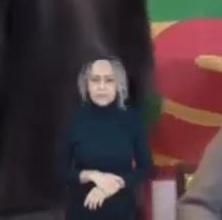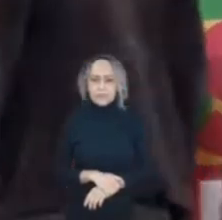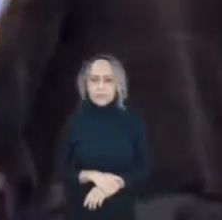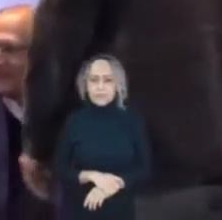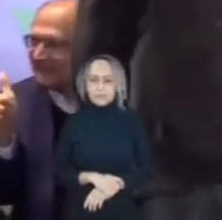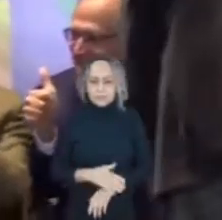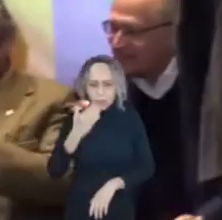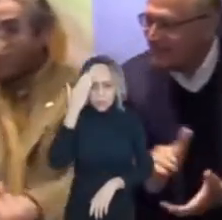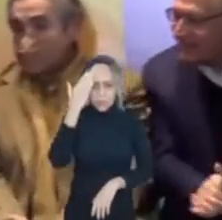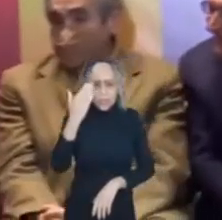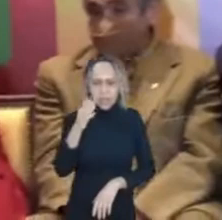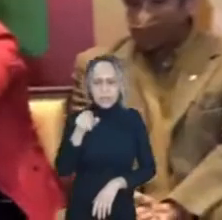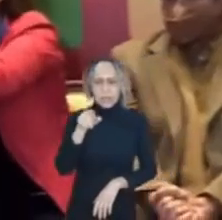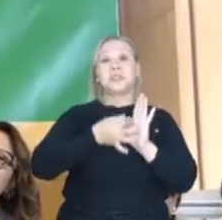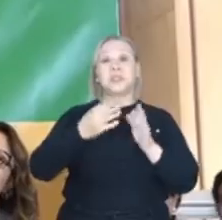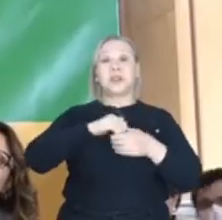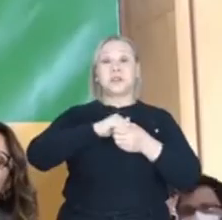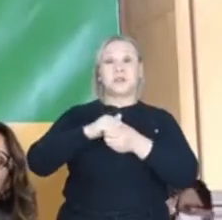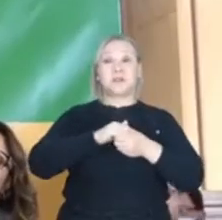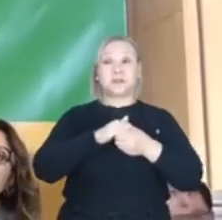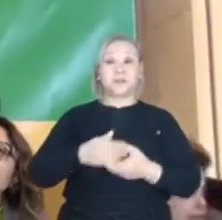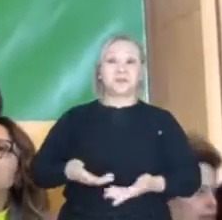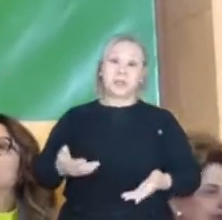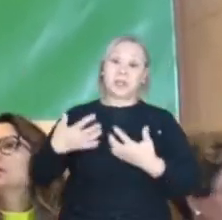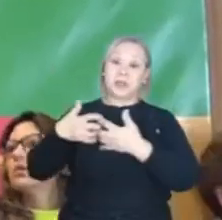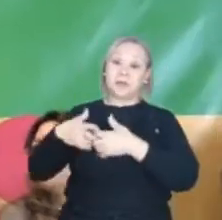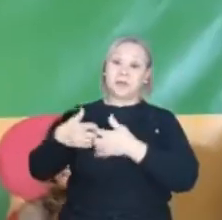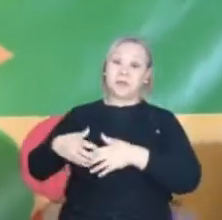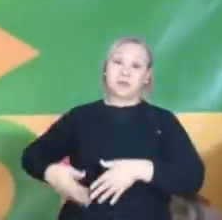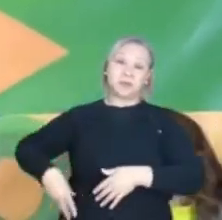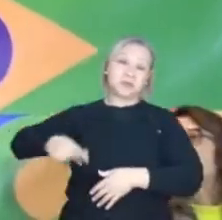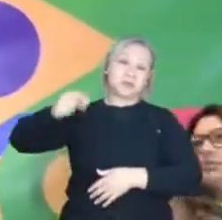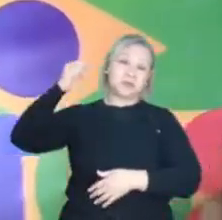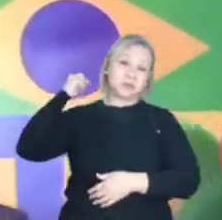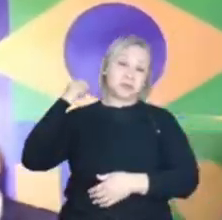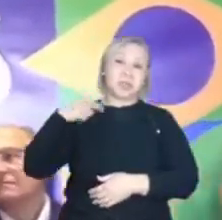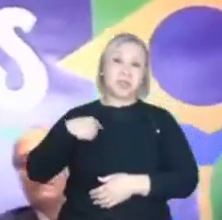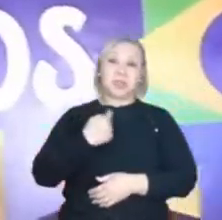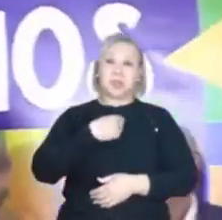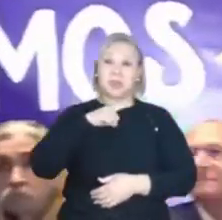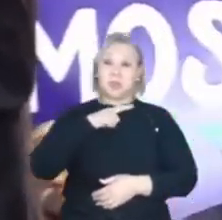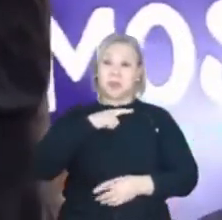Obrigado, dona Maria. Muitos anos a gente tinha, sabe,